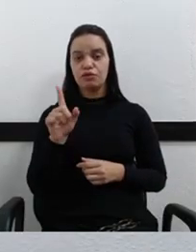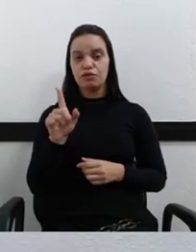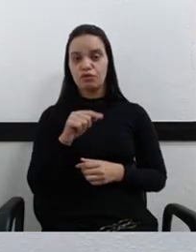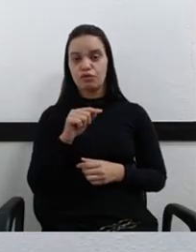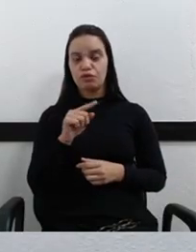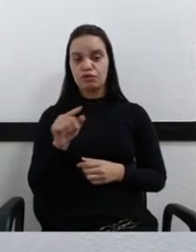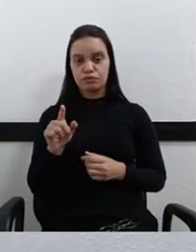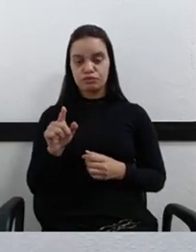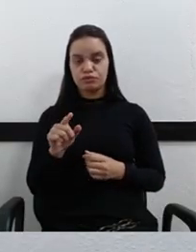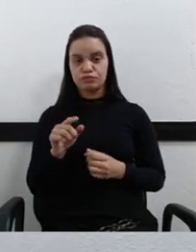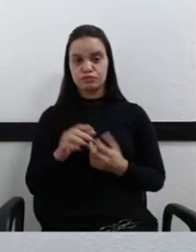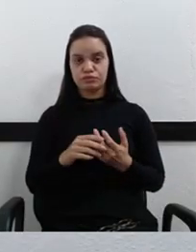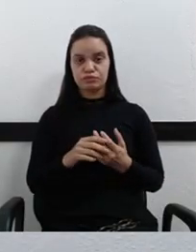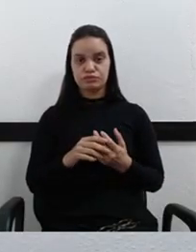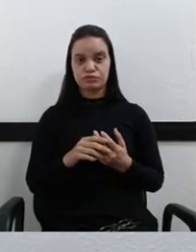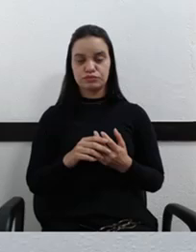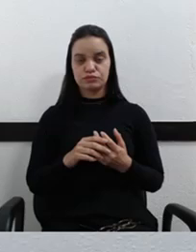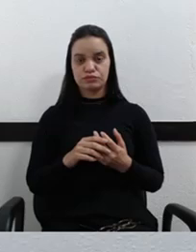excelência.